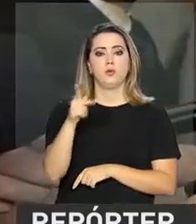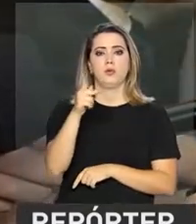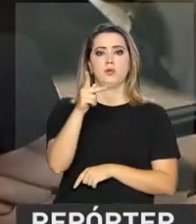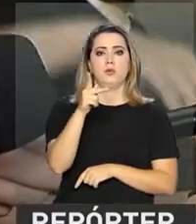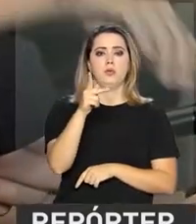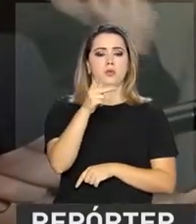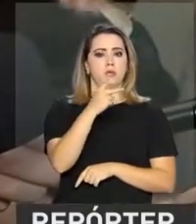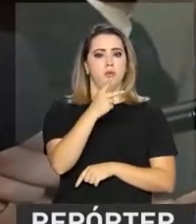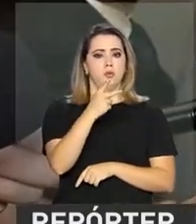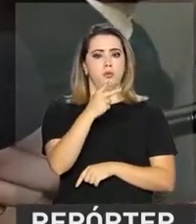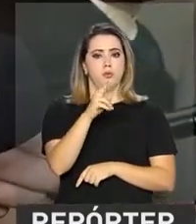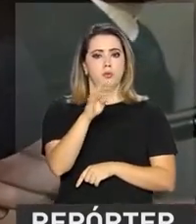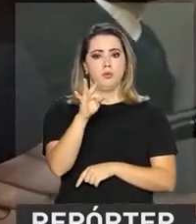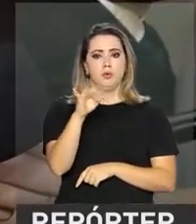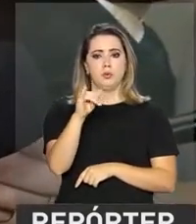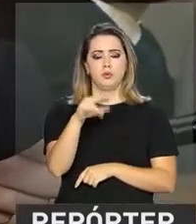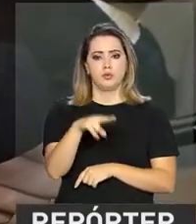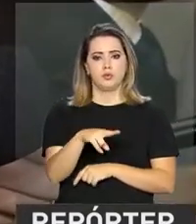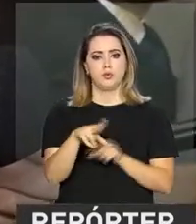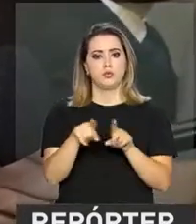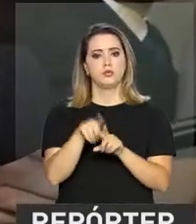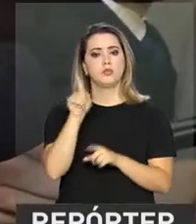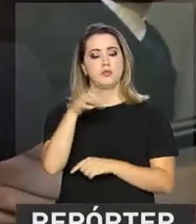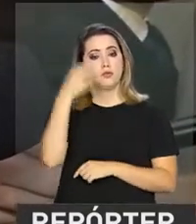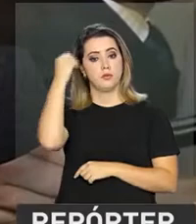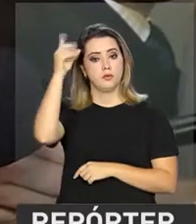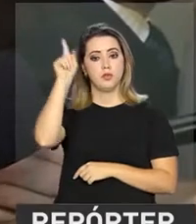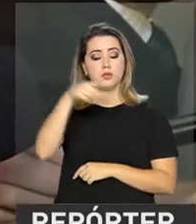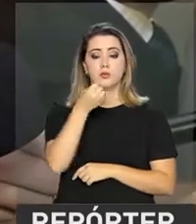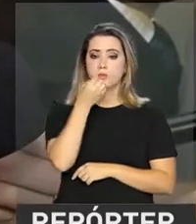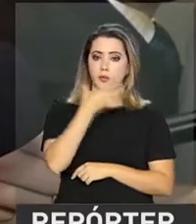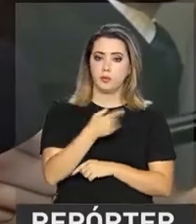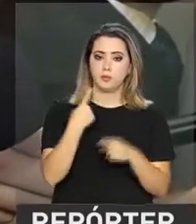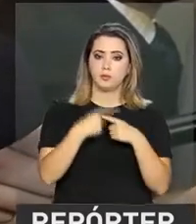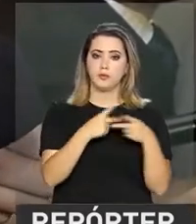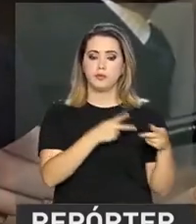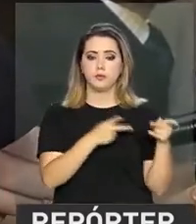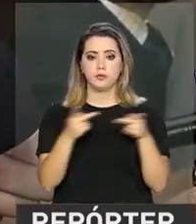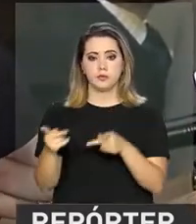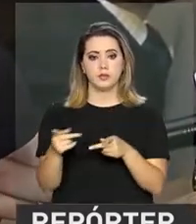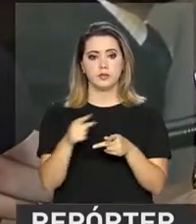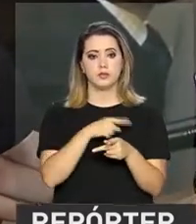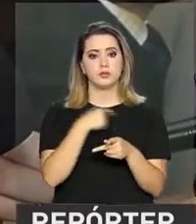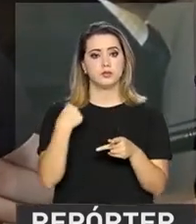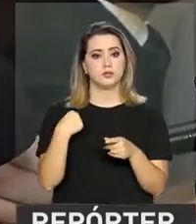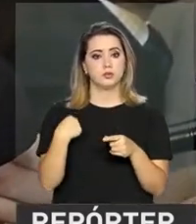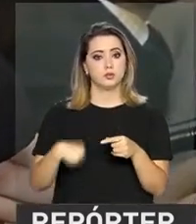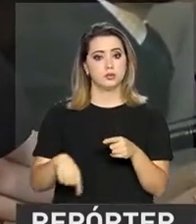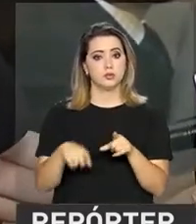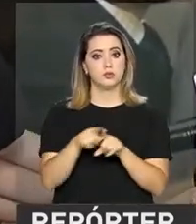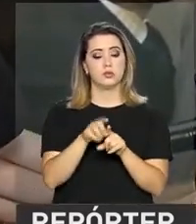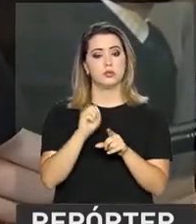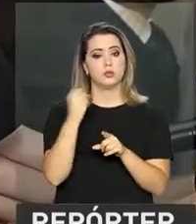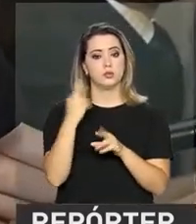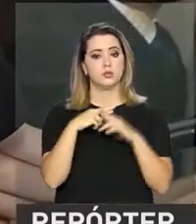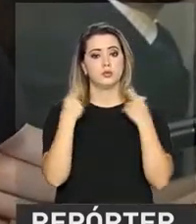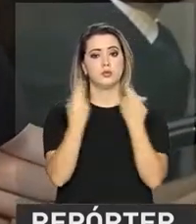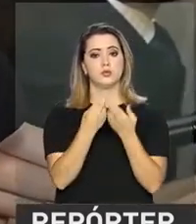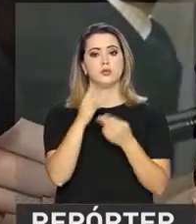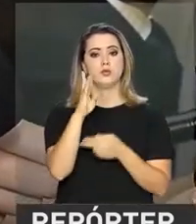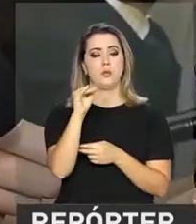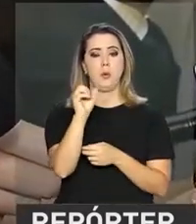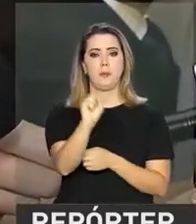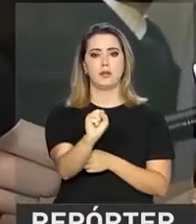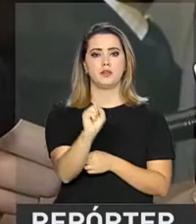que esta viagem foi bem sucedida, seja na visita de Estado a Pequim, seja na reunião do BRICS.